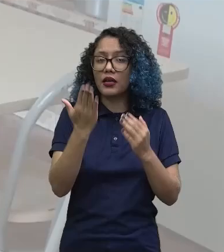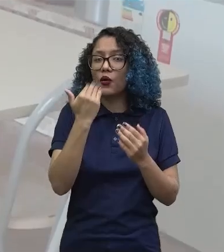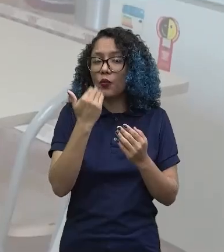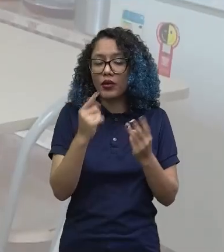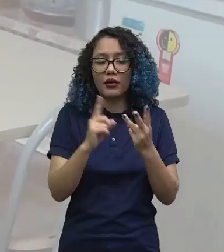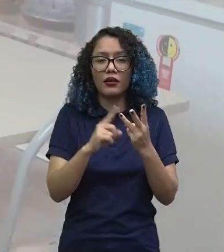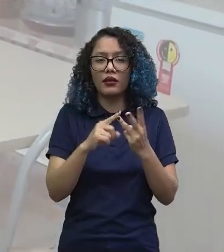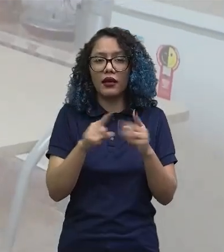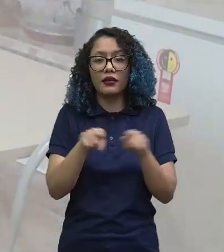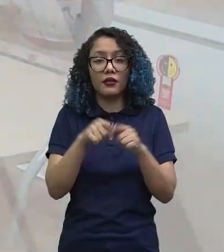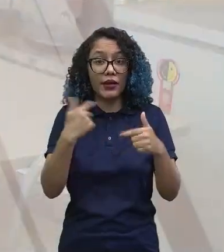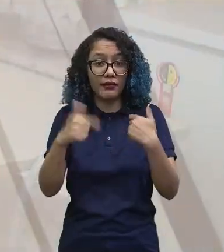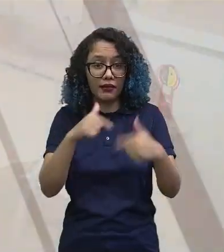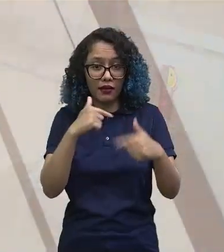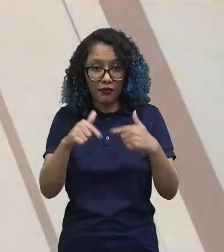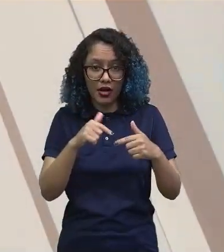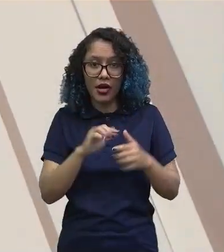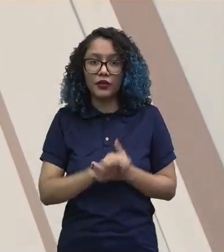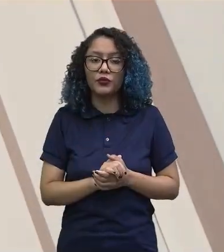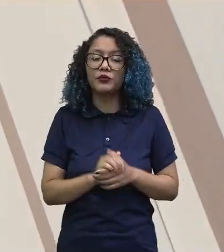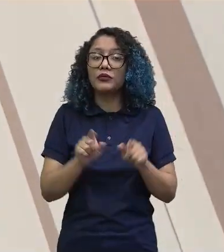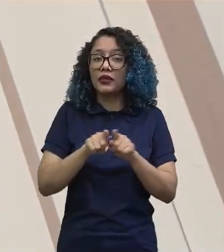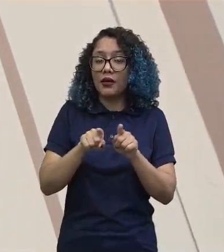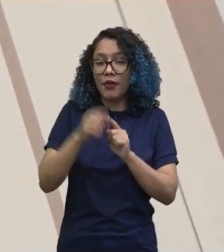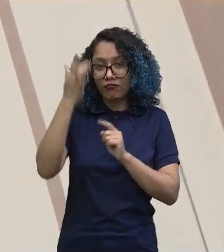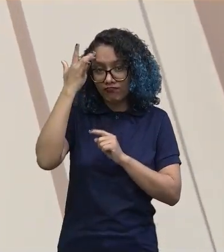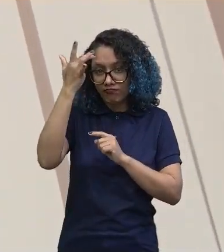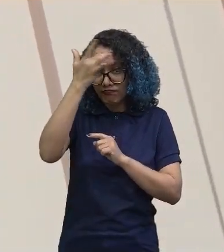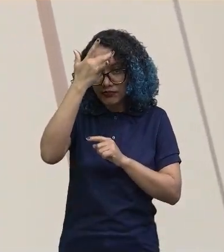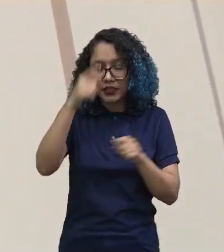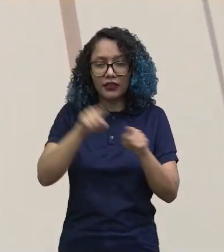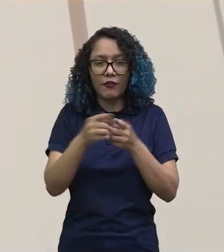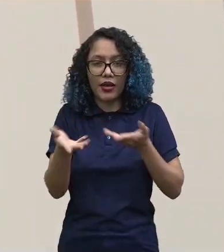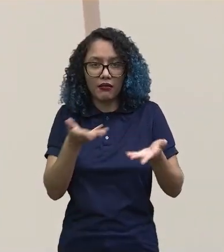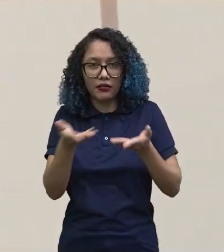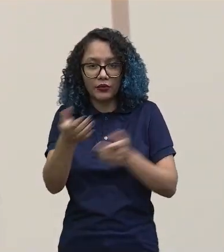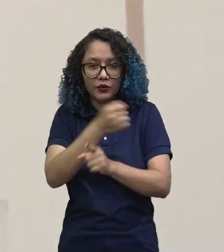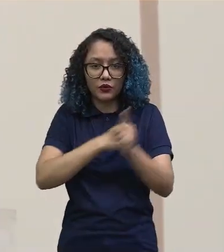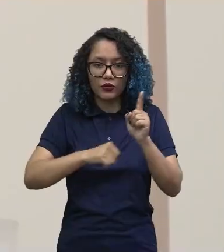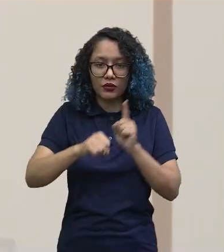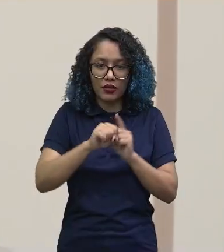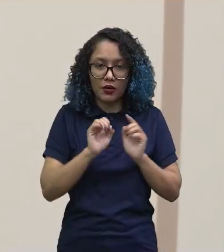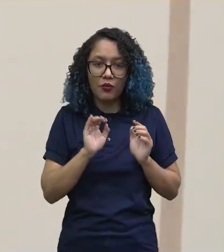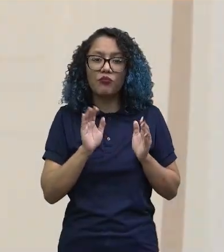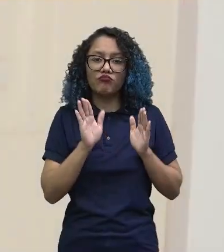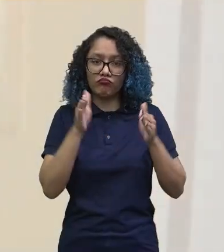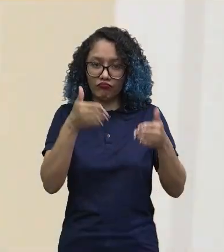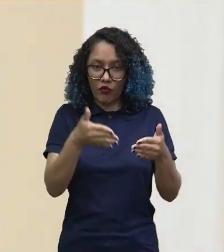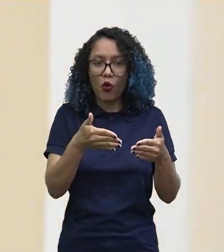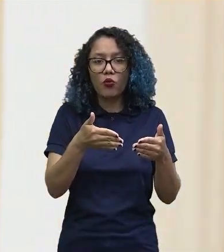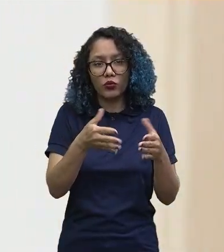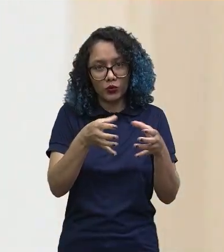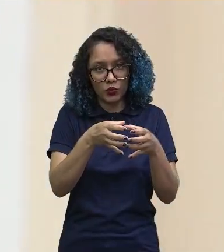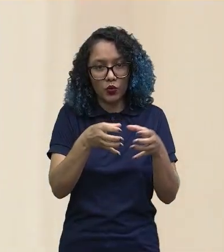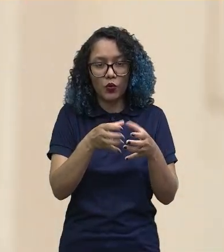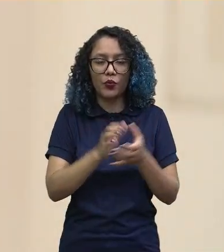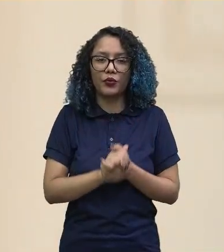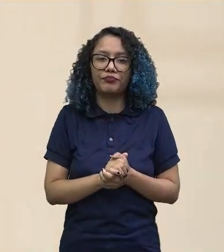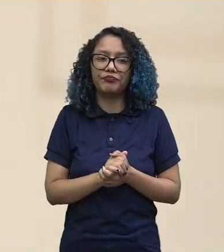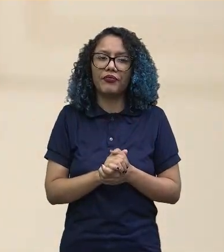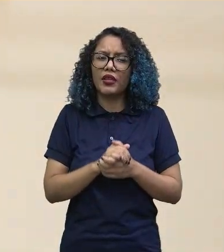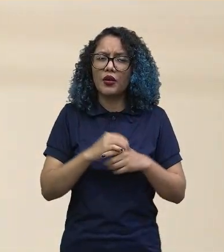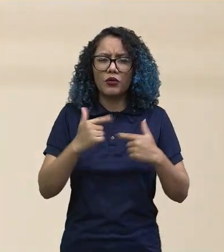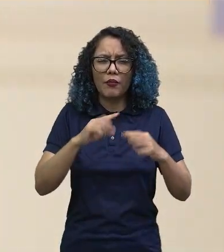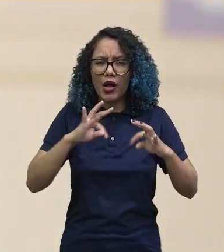alimentação, empregabilidade, saúde mental e os atendimentos sociais para acesso, né? E o trabalho como um